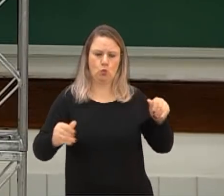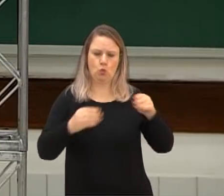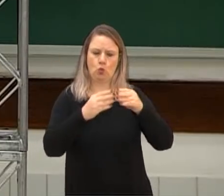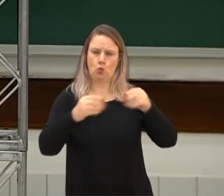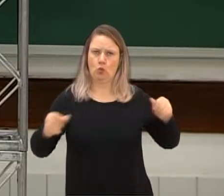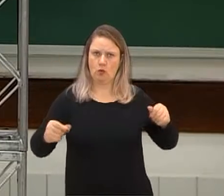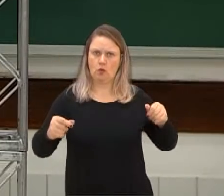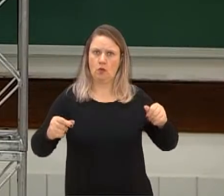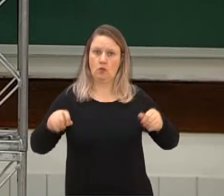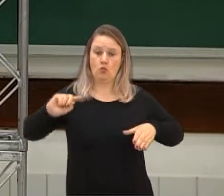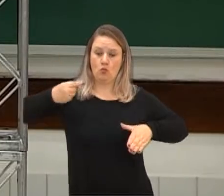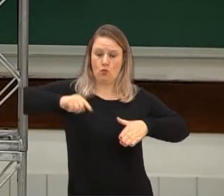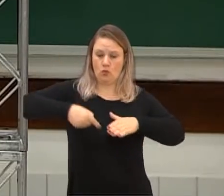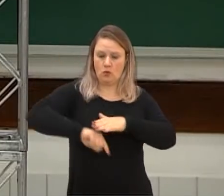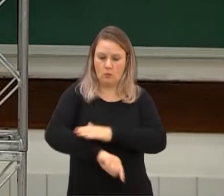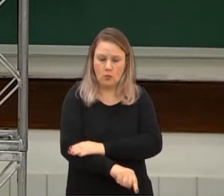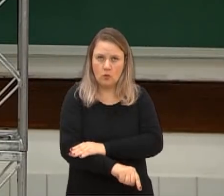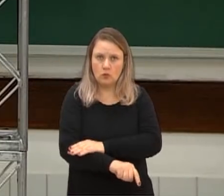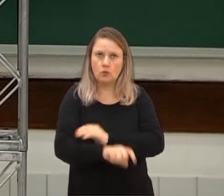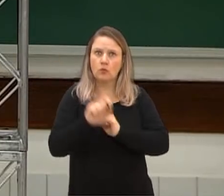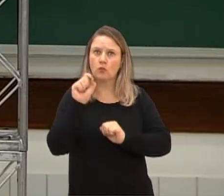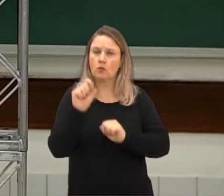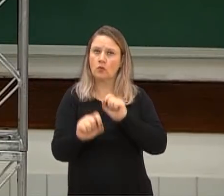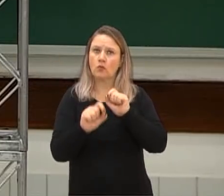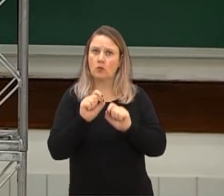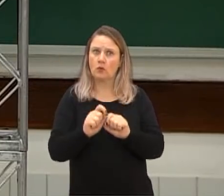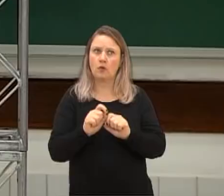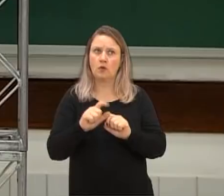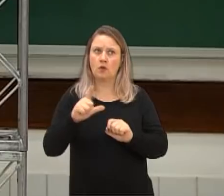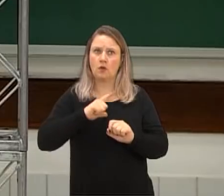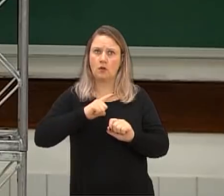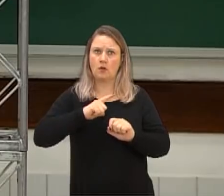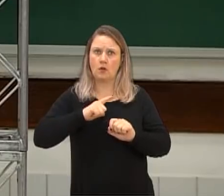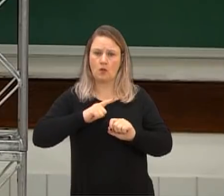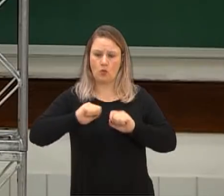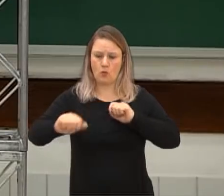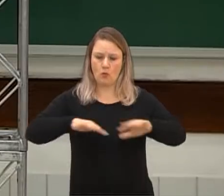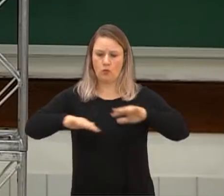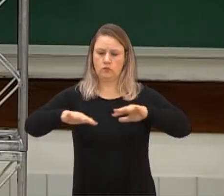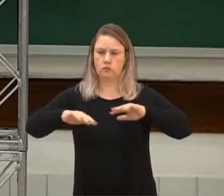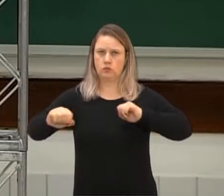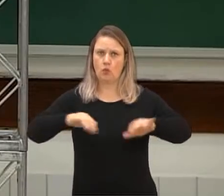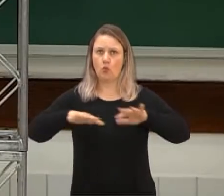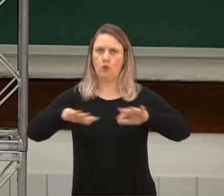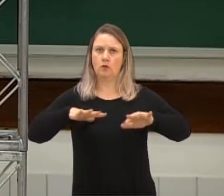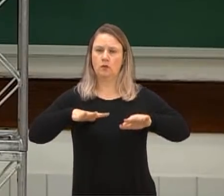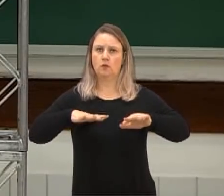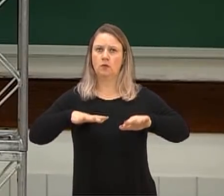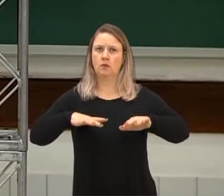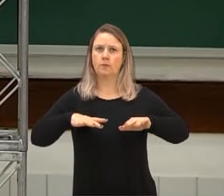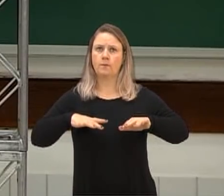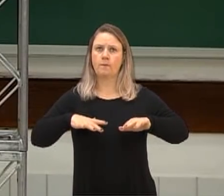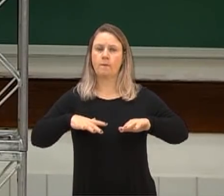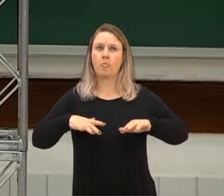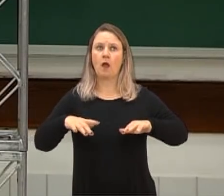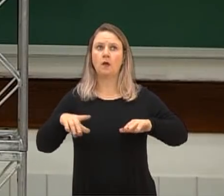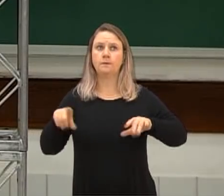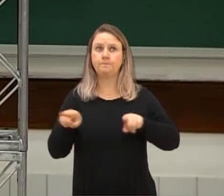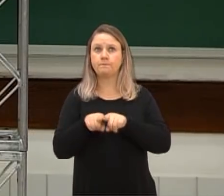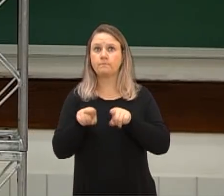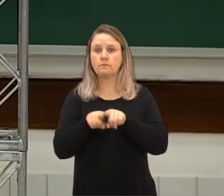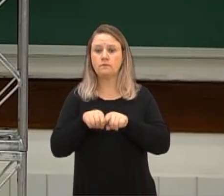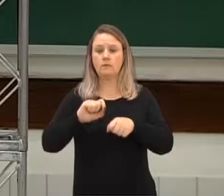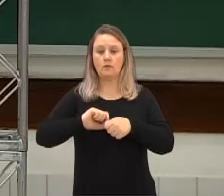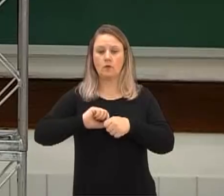internamente, né, no manto. Esse material que faz aquela movimentação das correntes de convecção. E quando a superfície da Terra se rompe,